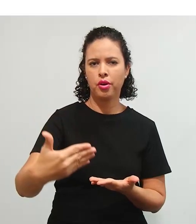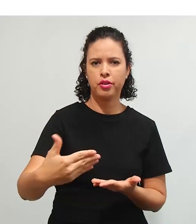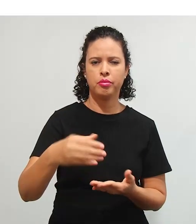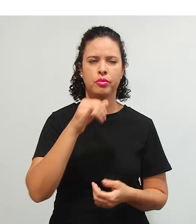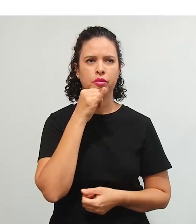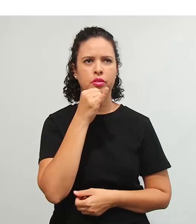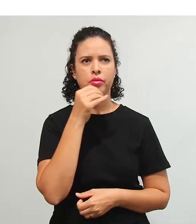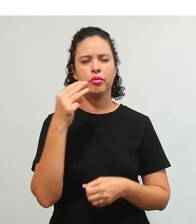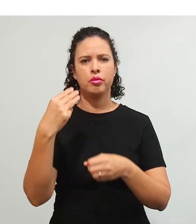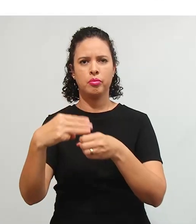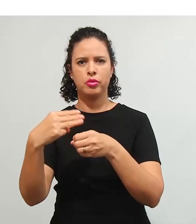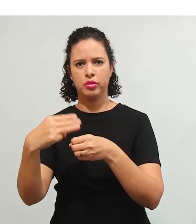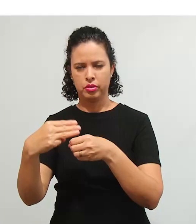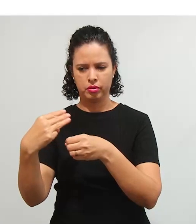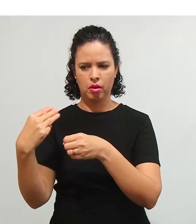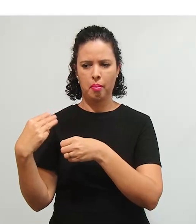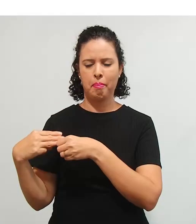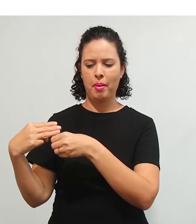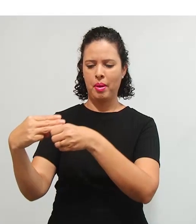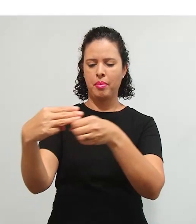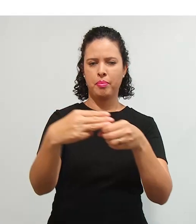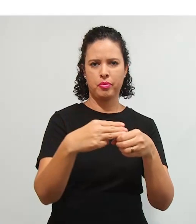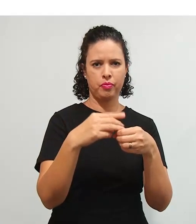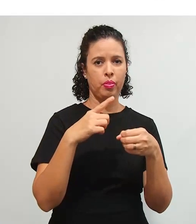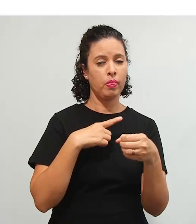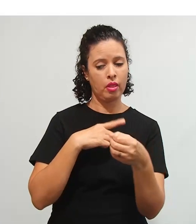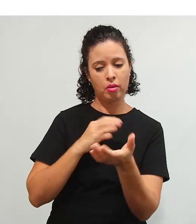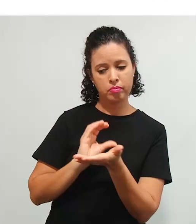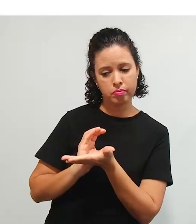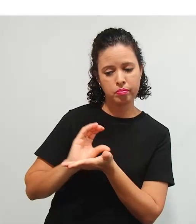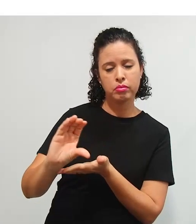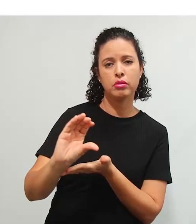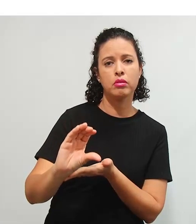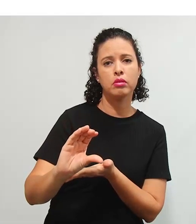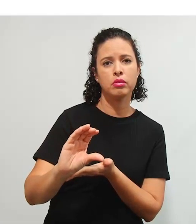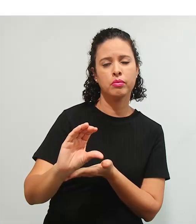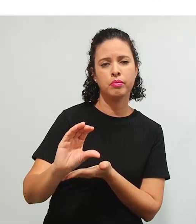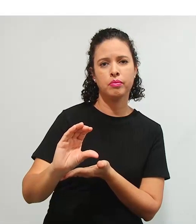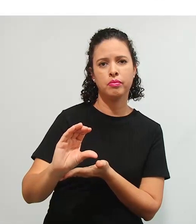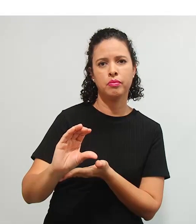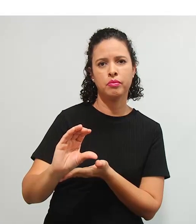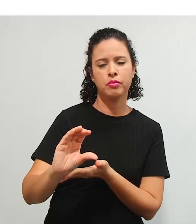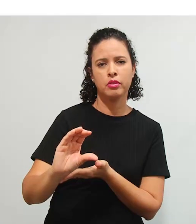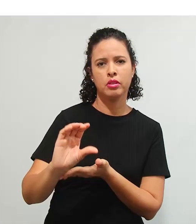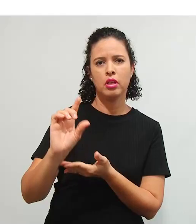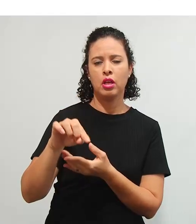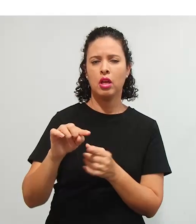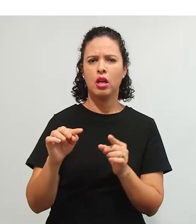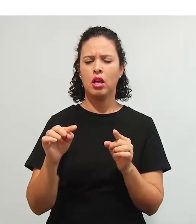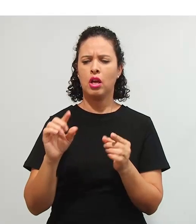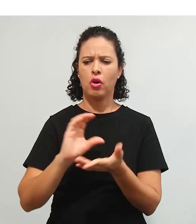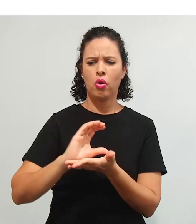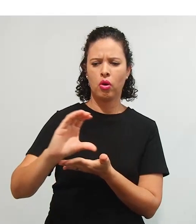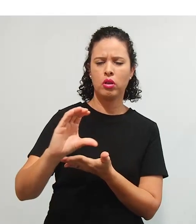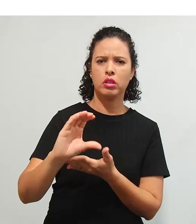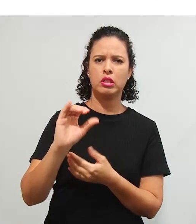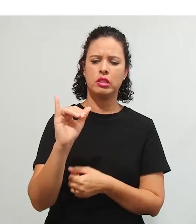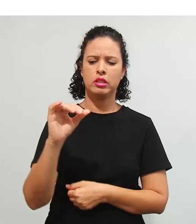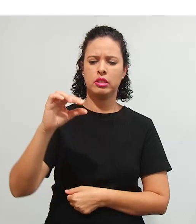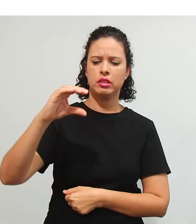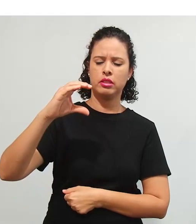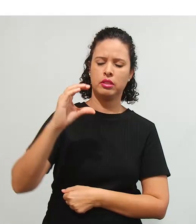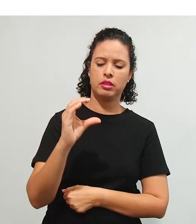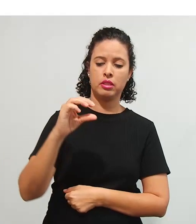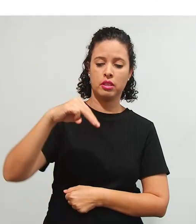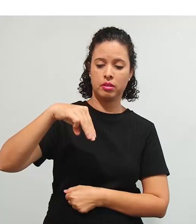os municípios recebem parte da cota do FPM, do ICMS.